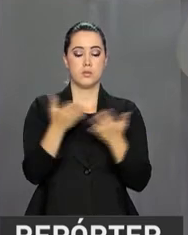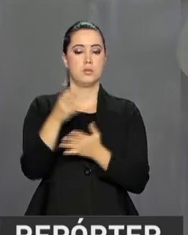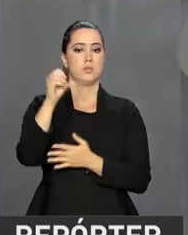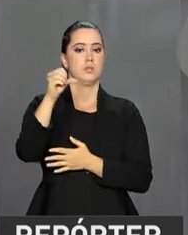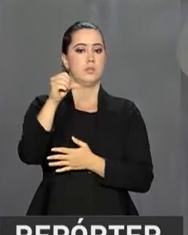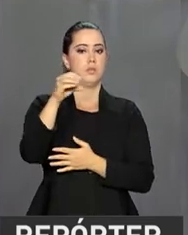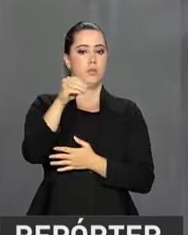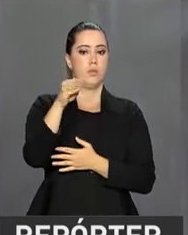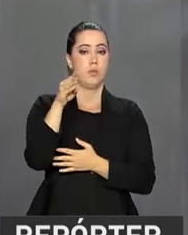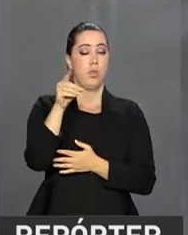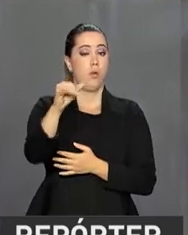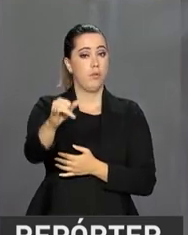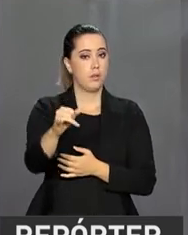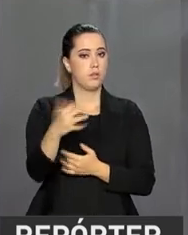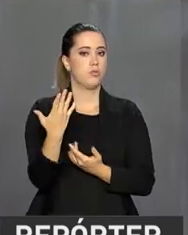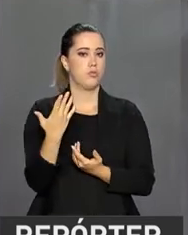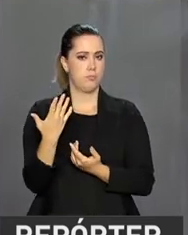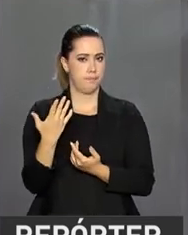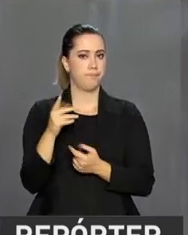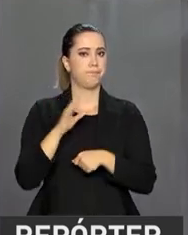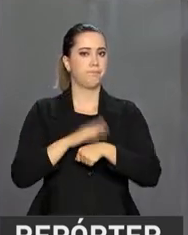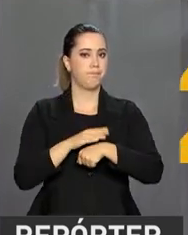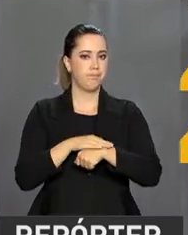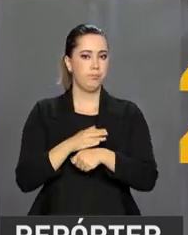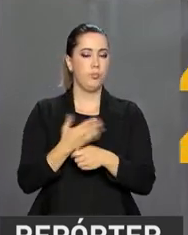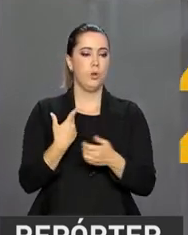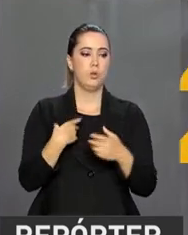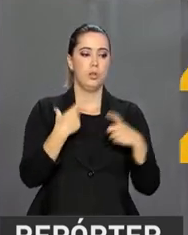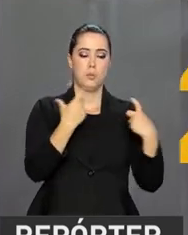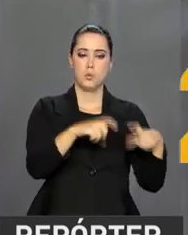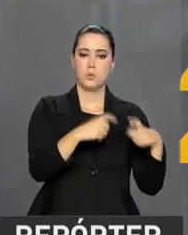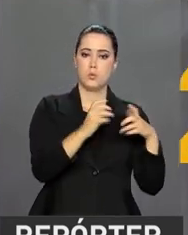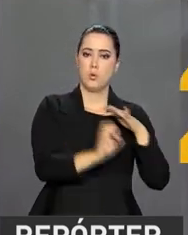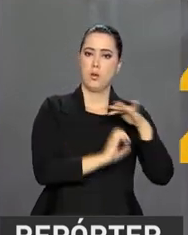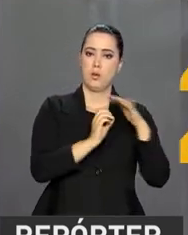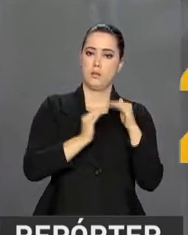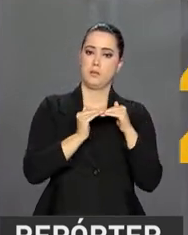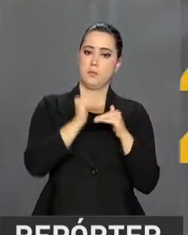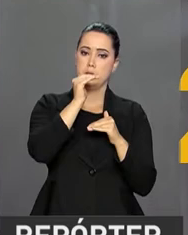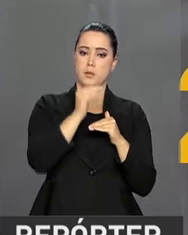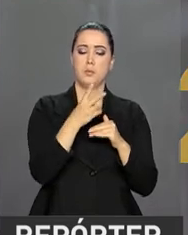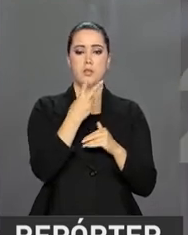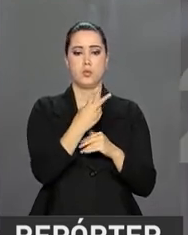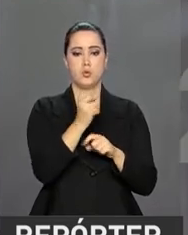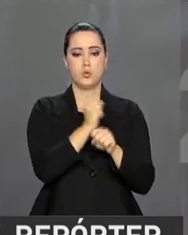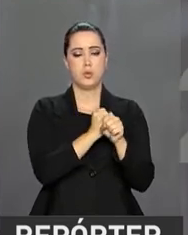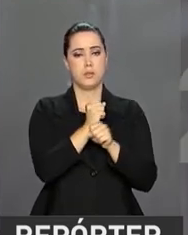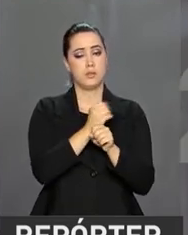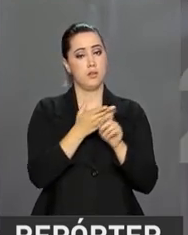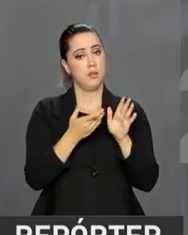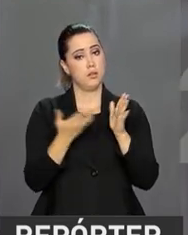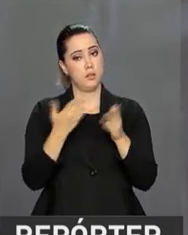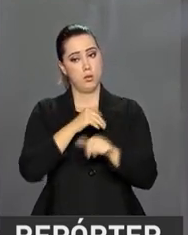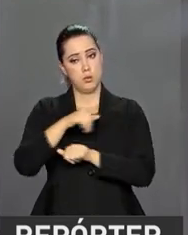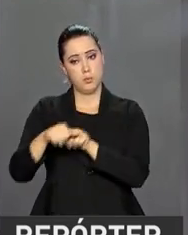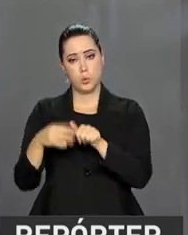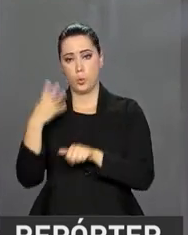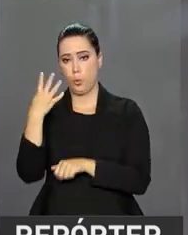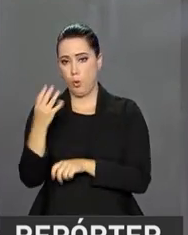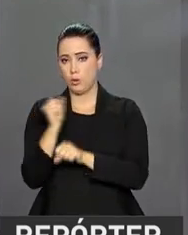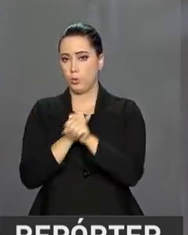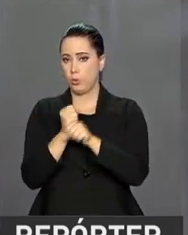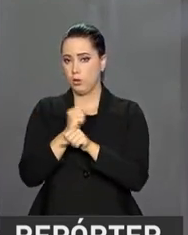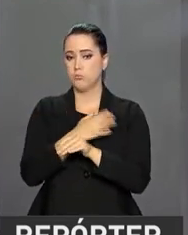dias o tempo de credenciamento dos laboratórios também aumentou de dois para quatro anos os laboratórios